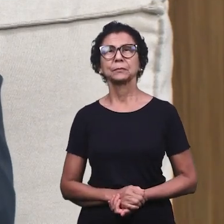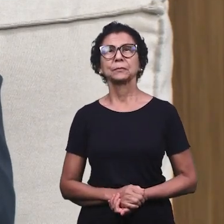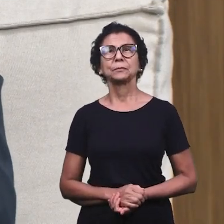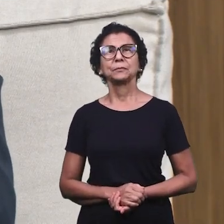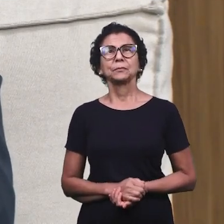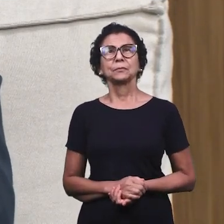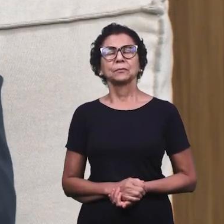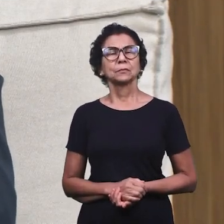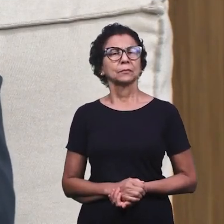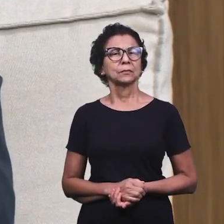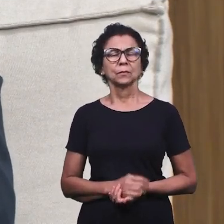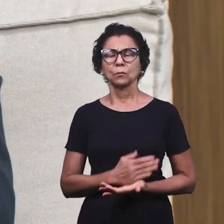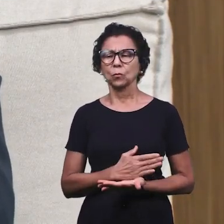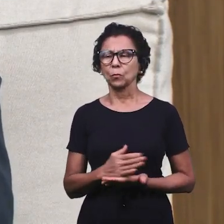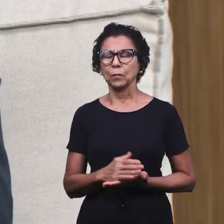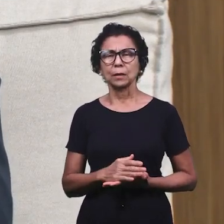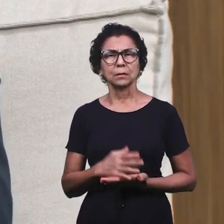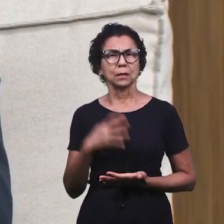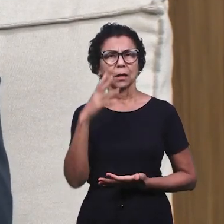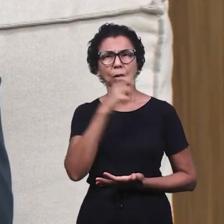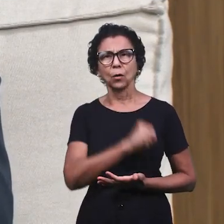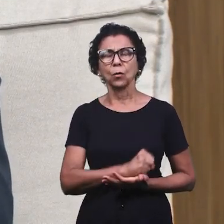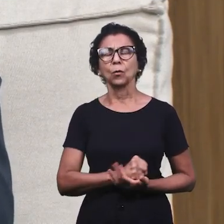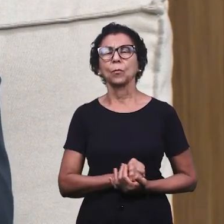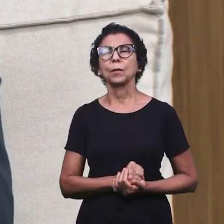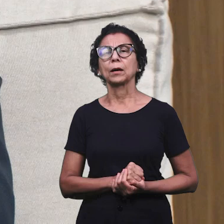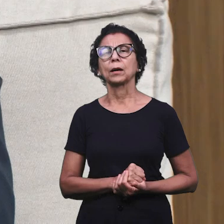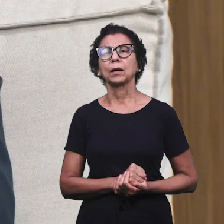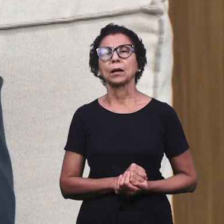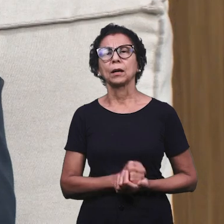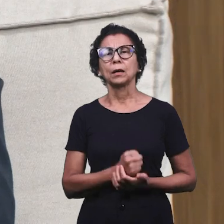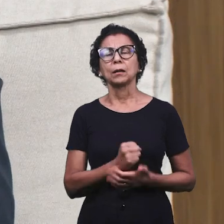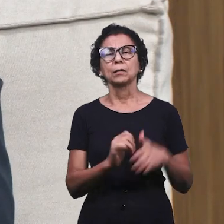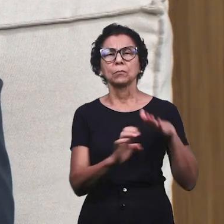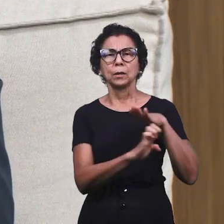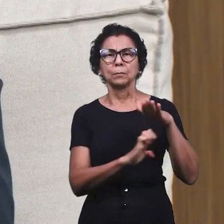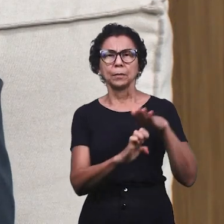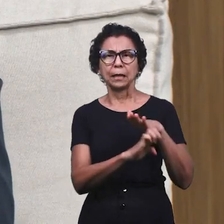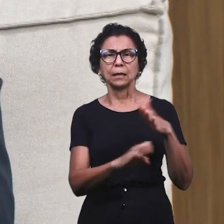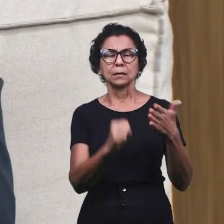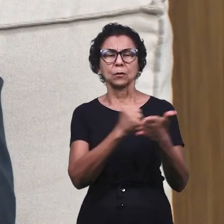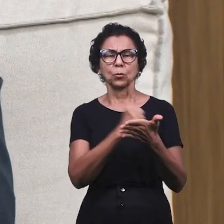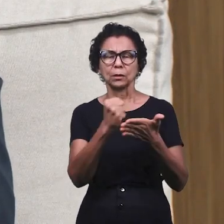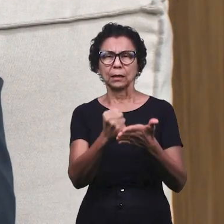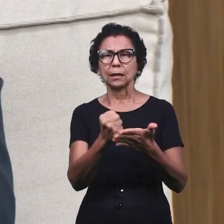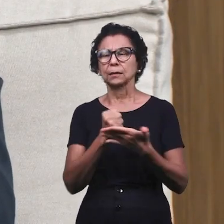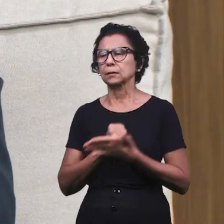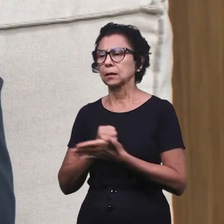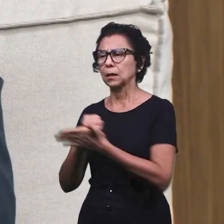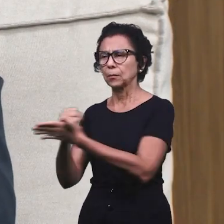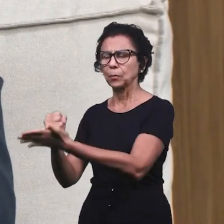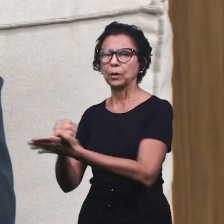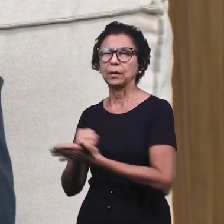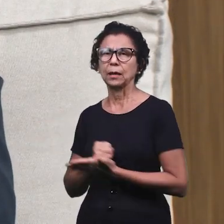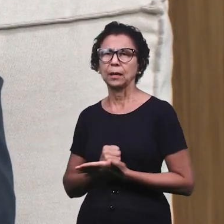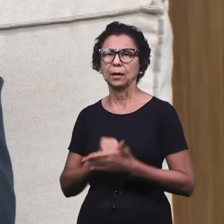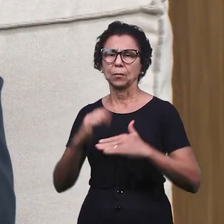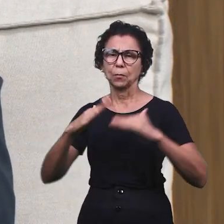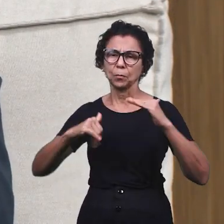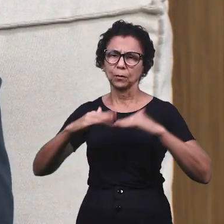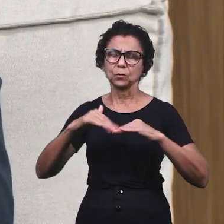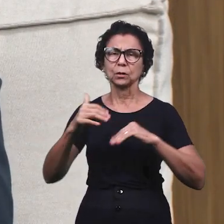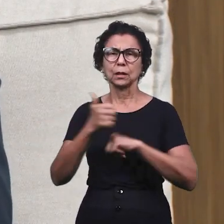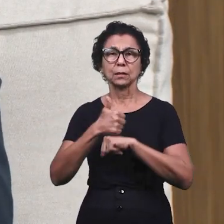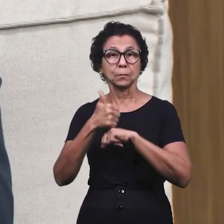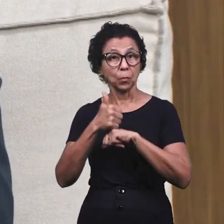Então, já comece logo, já contrate boas empresas, igual o Daniel falou, se cerque de bons profissionais,